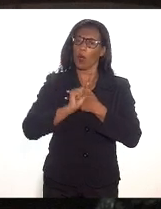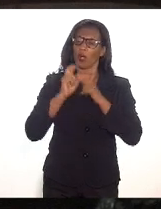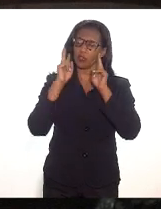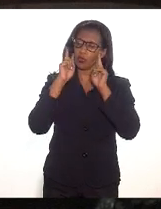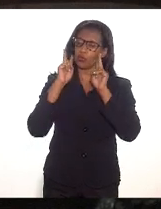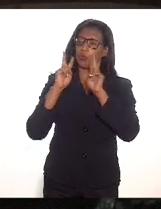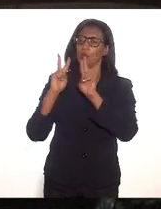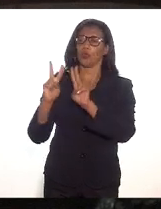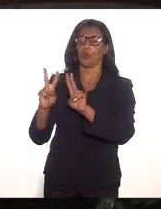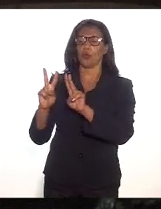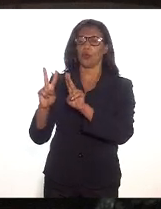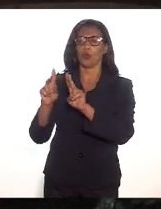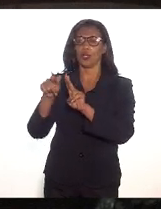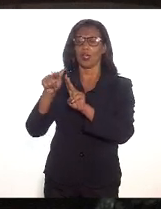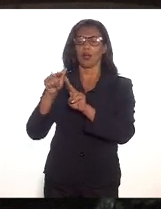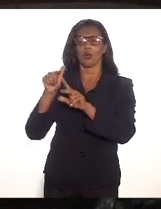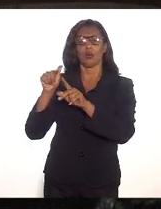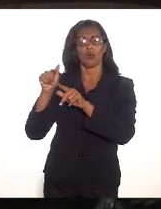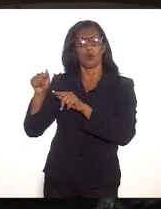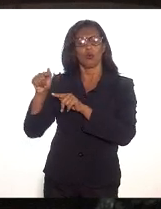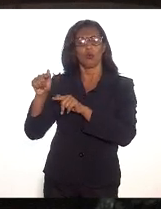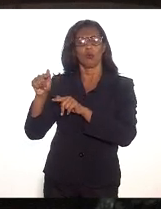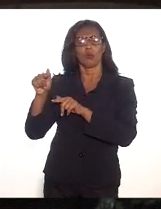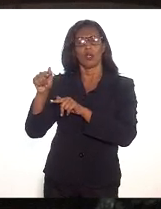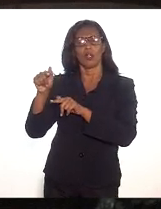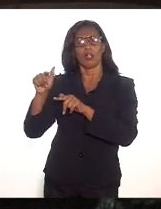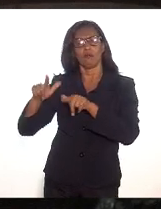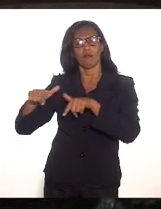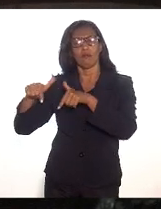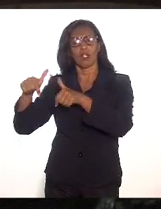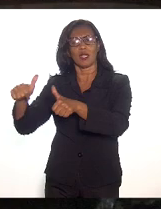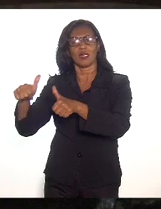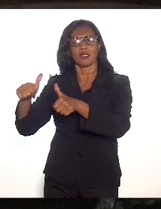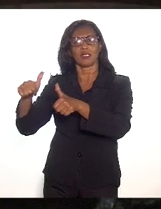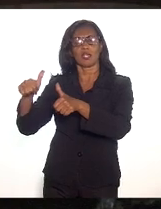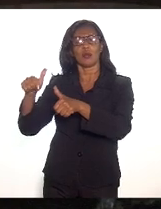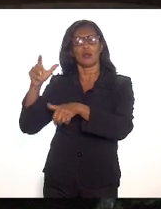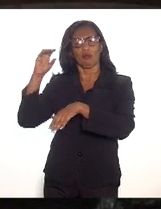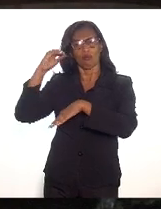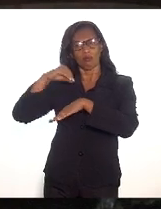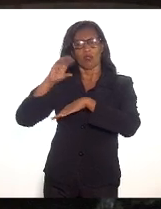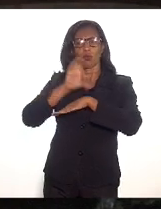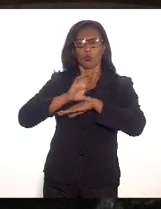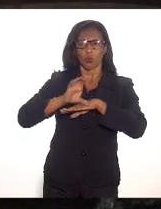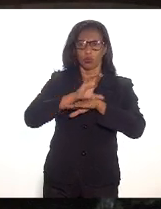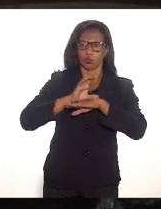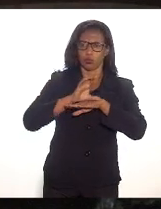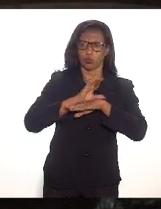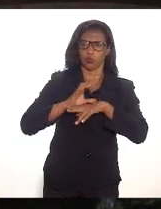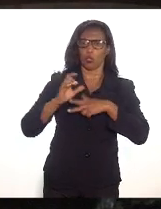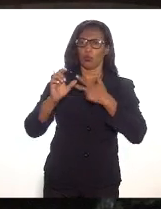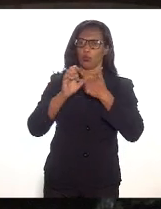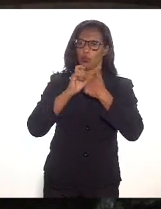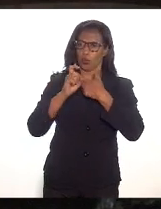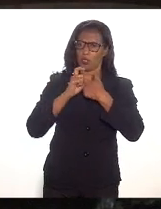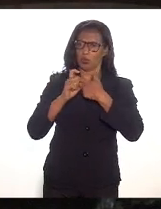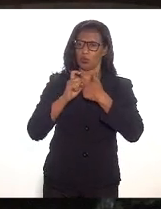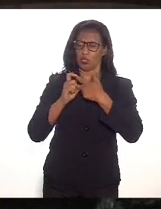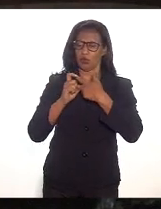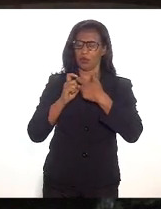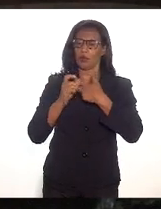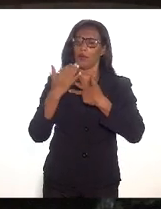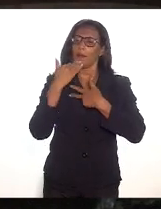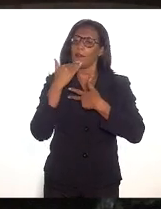uma atuação que sobrepõe os seus deveres constitucionais do executivo, pedir